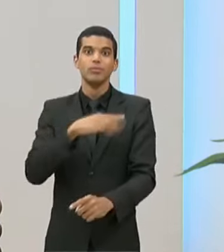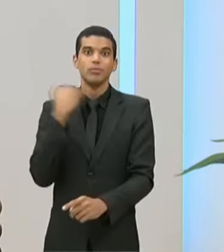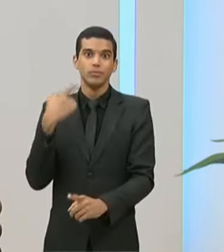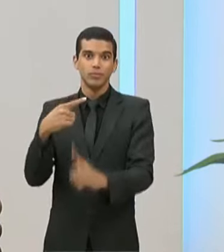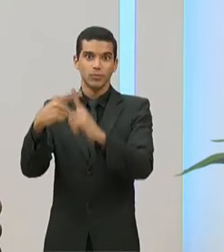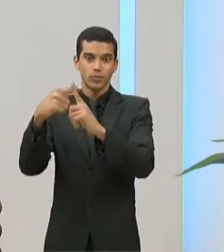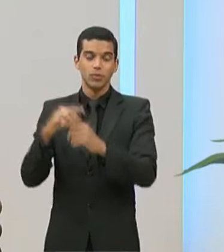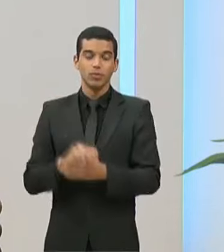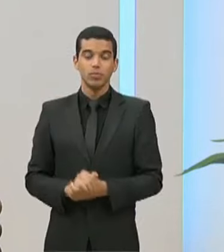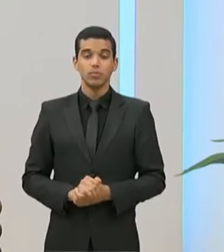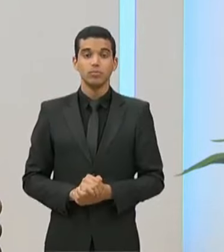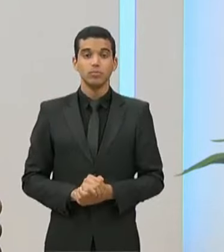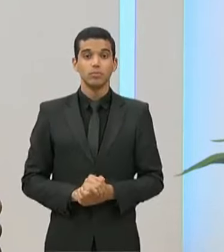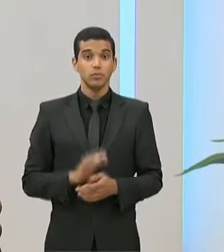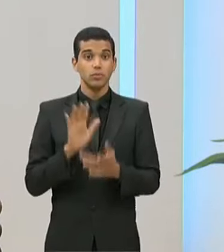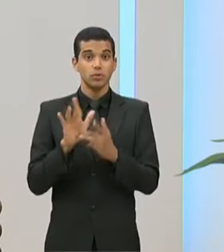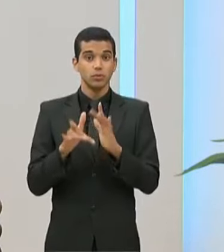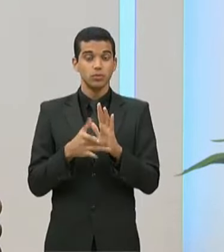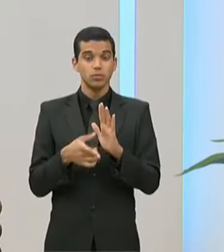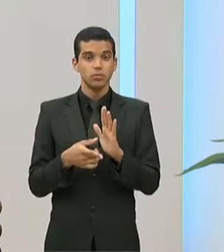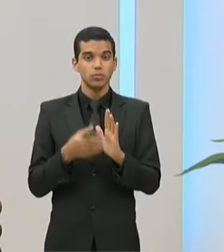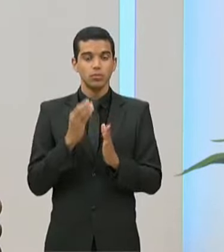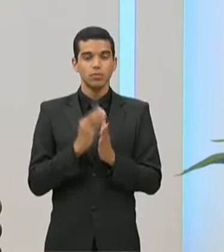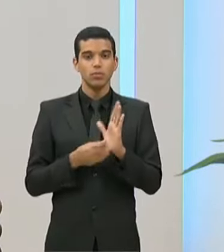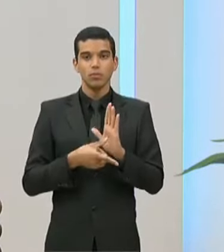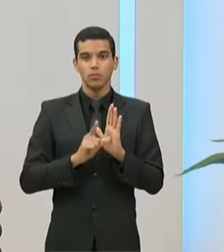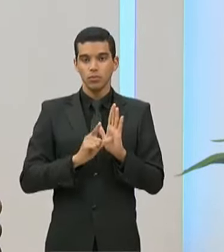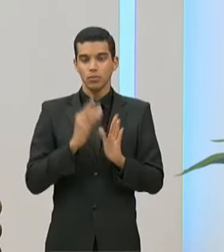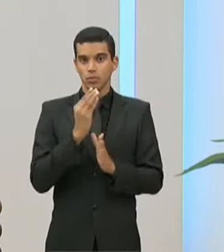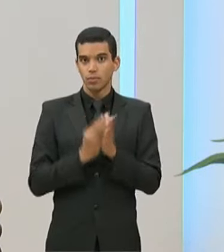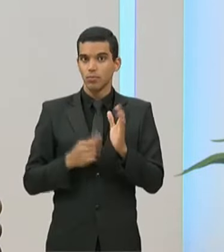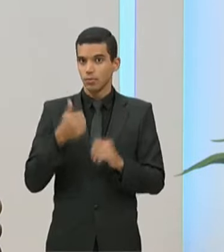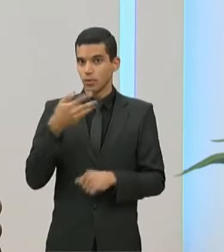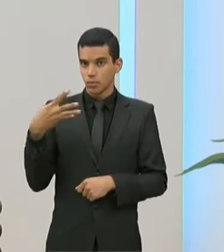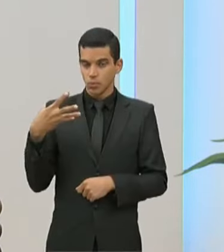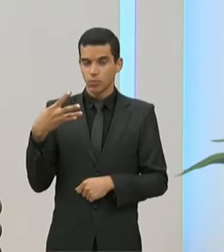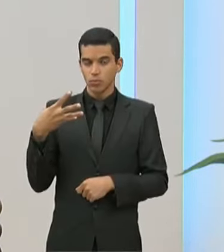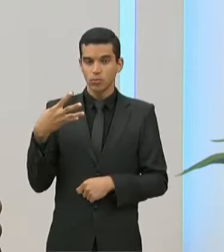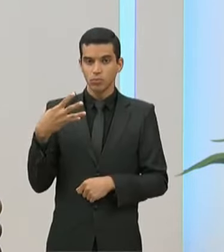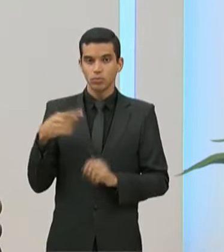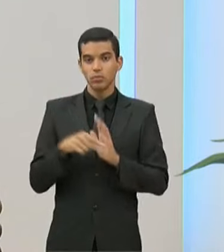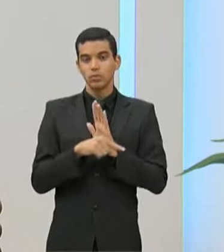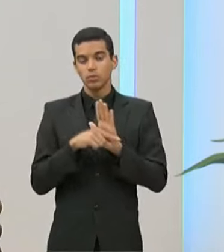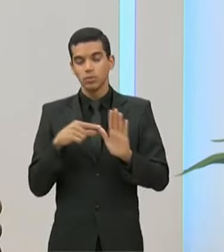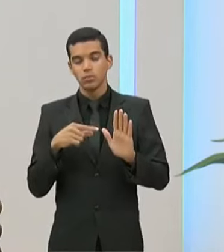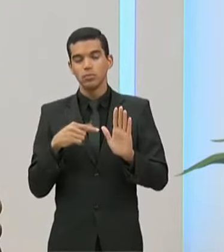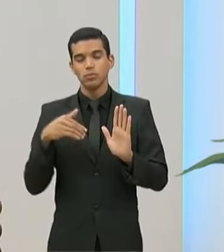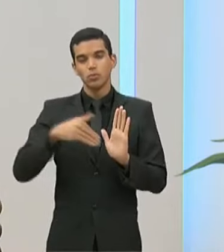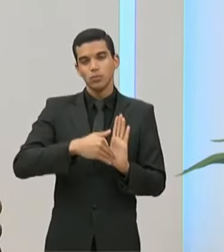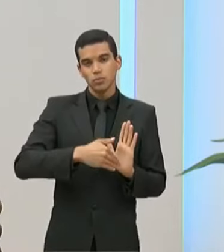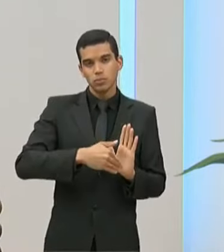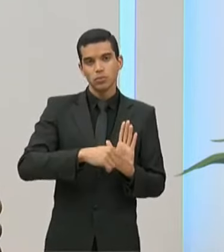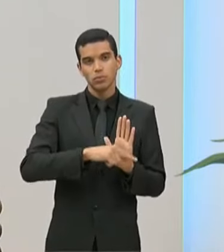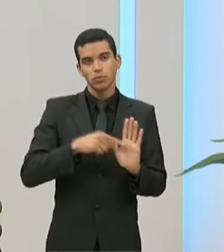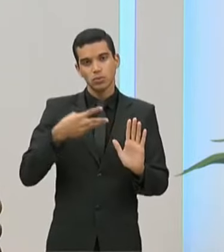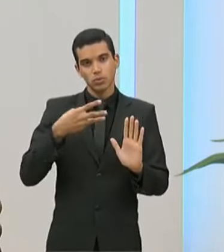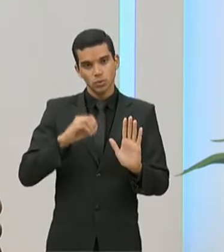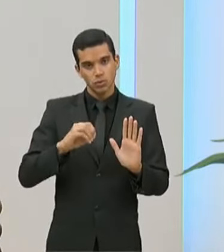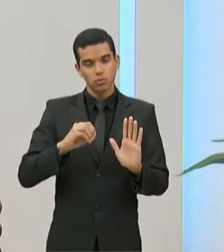capítulo 14, e os versículos finais, o versículo 30 e o